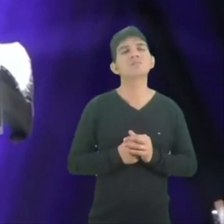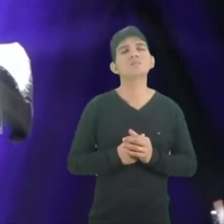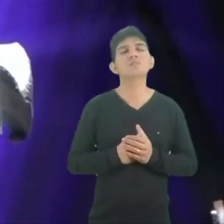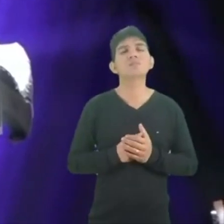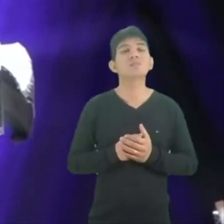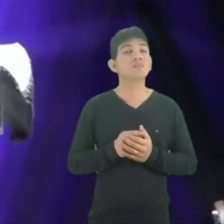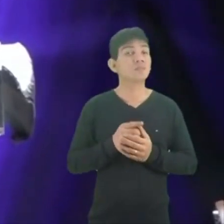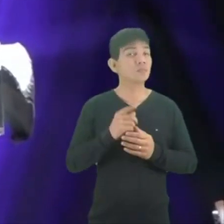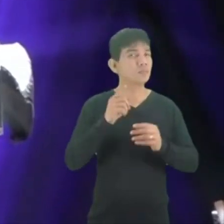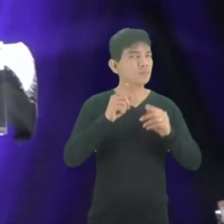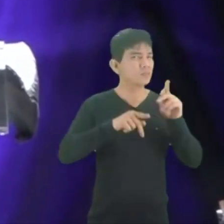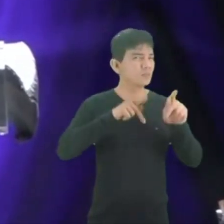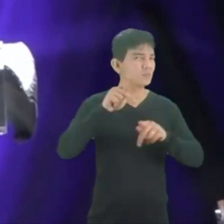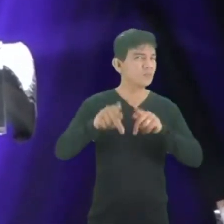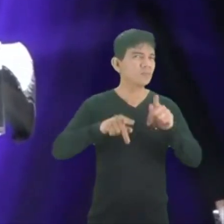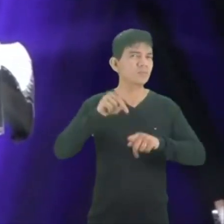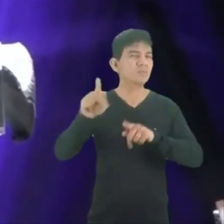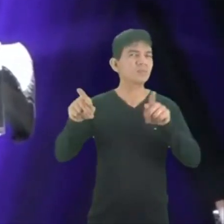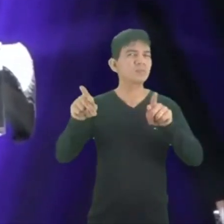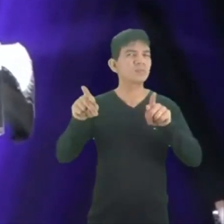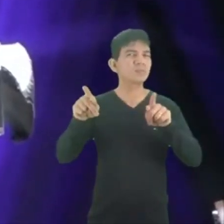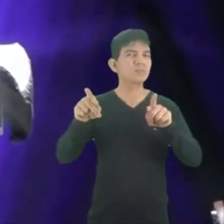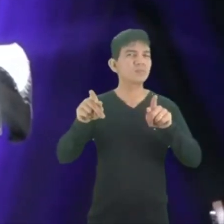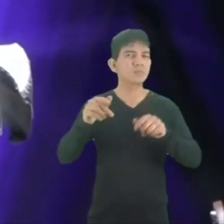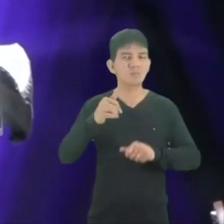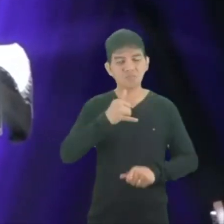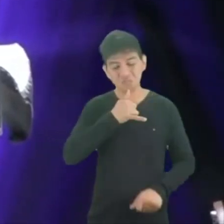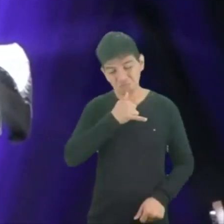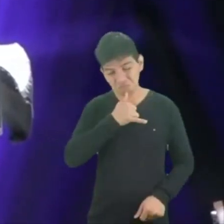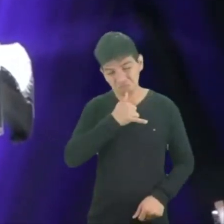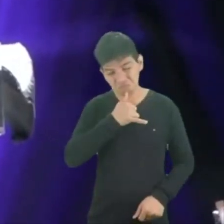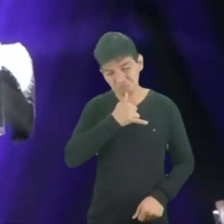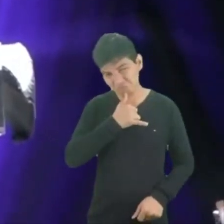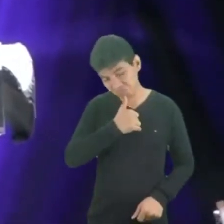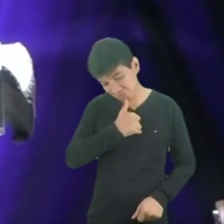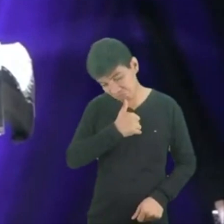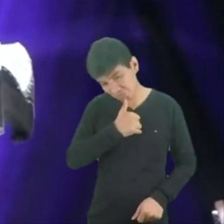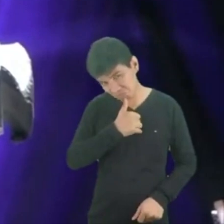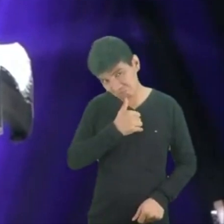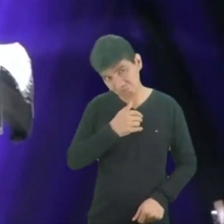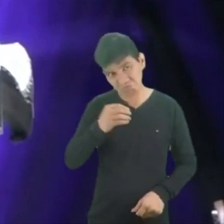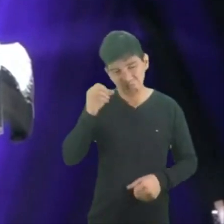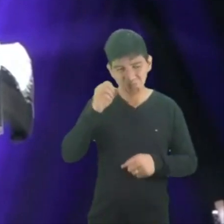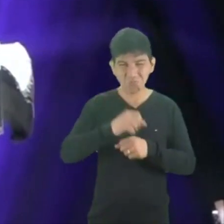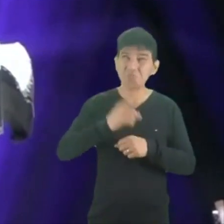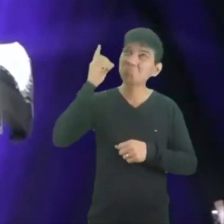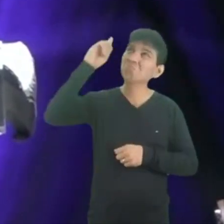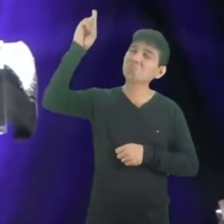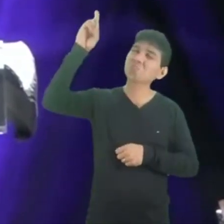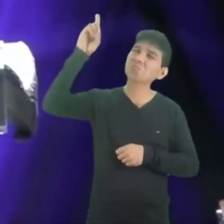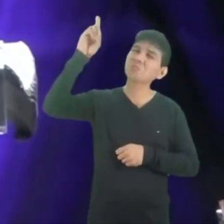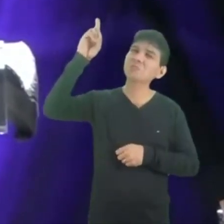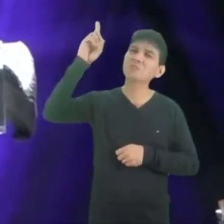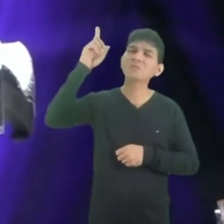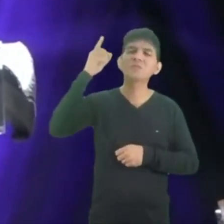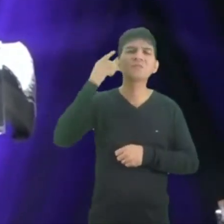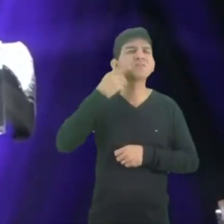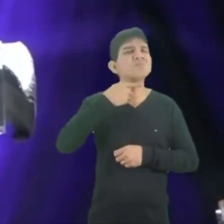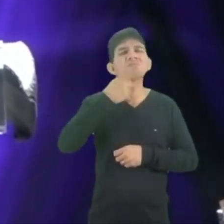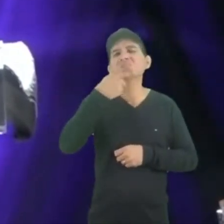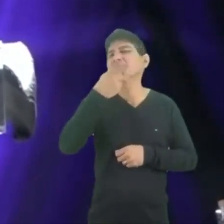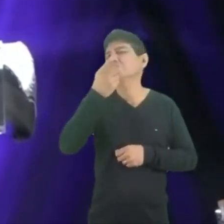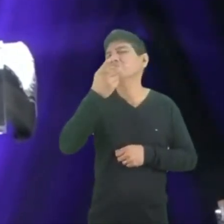Muitas pessoas, elas estão entristecidas, estão decepcionadas com Deus, e não falam